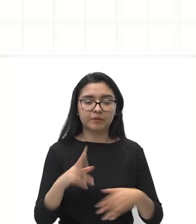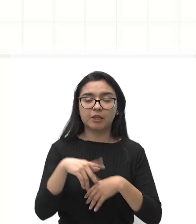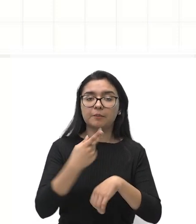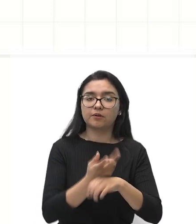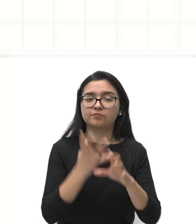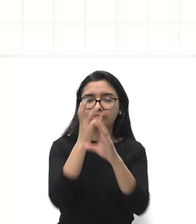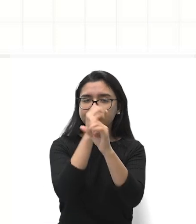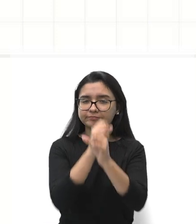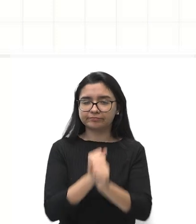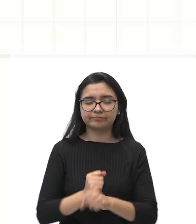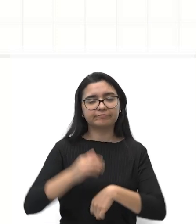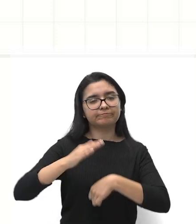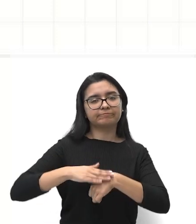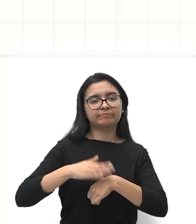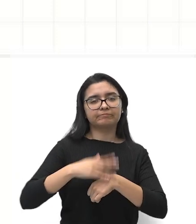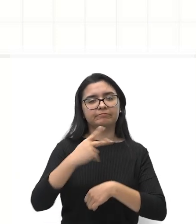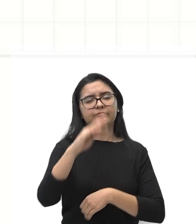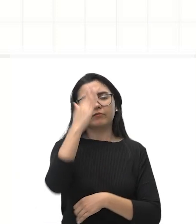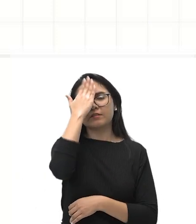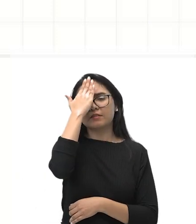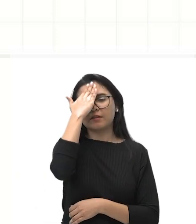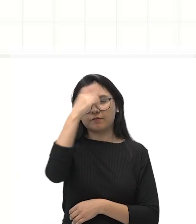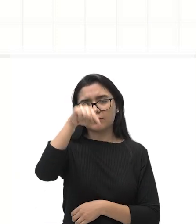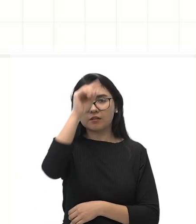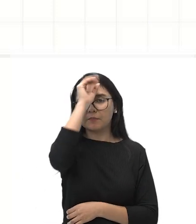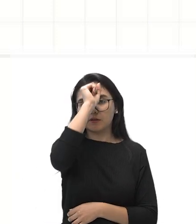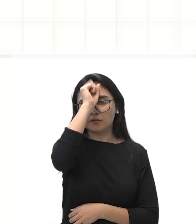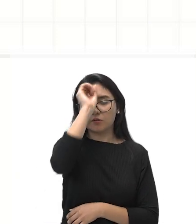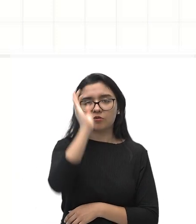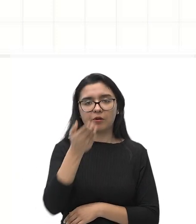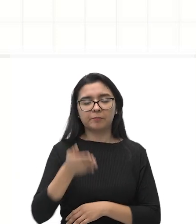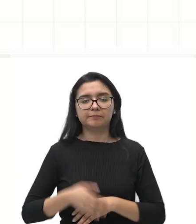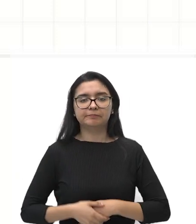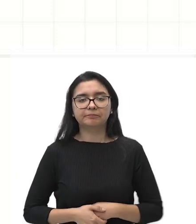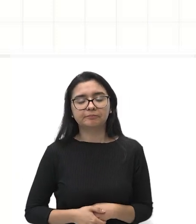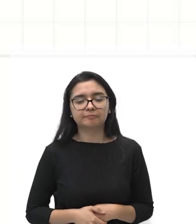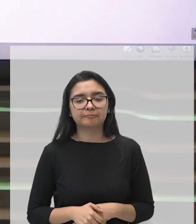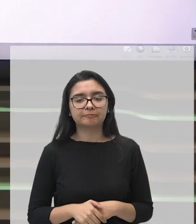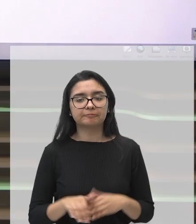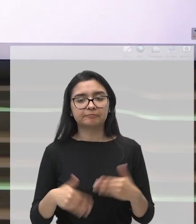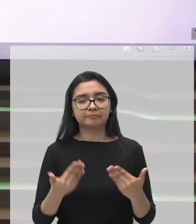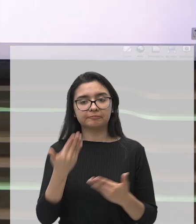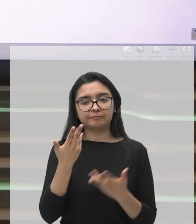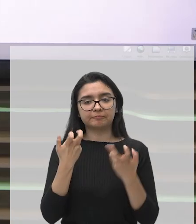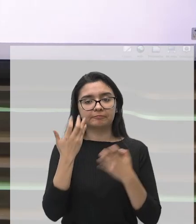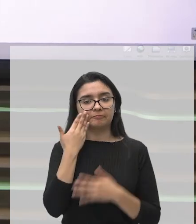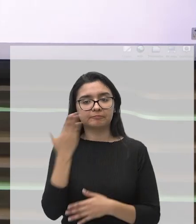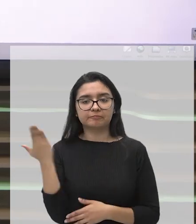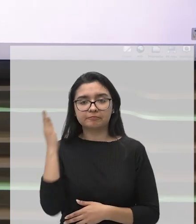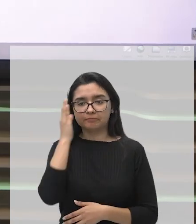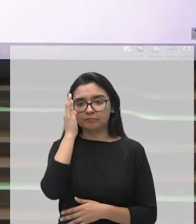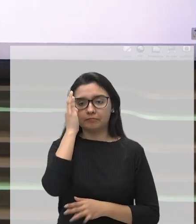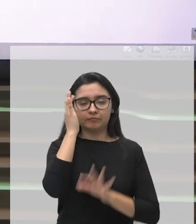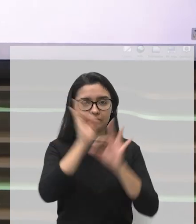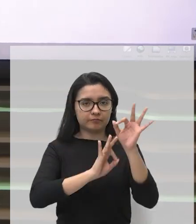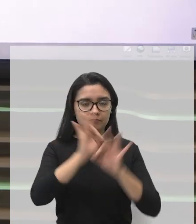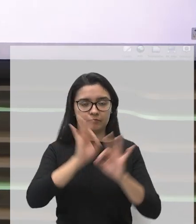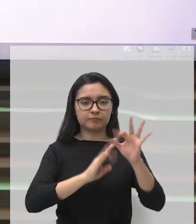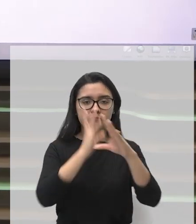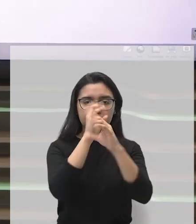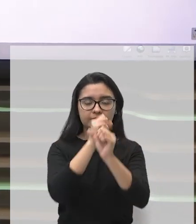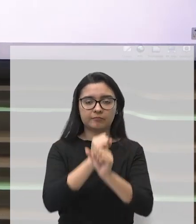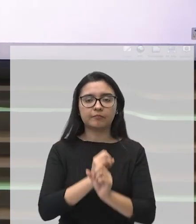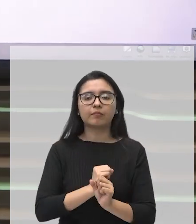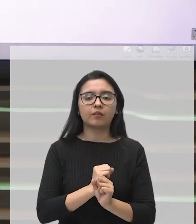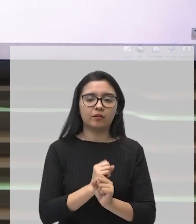do jeitinho que você aprendeu. Tá legal? Olha só. Do jeitinho que você aprendeu, você vai fazer o